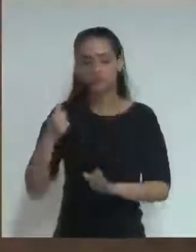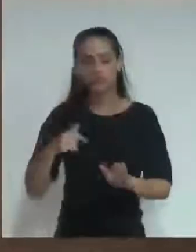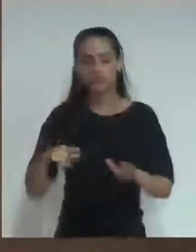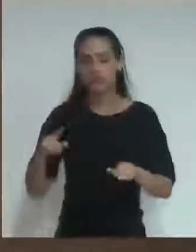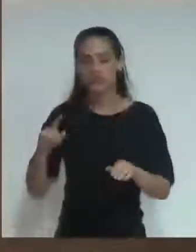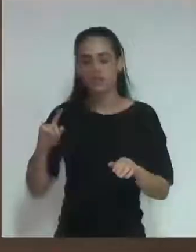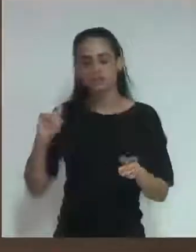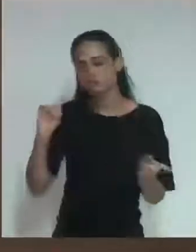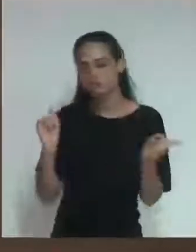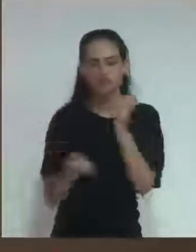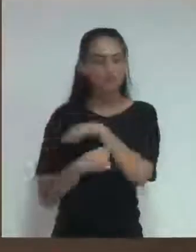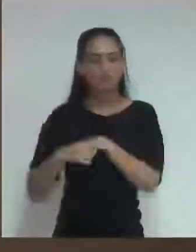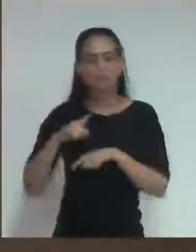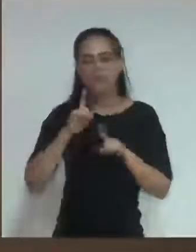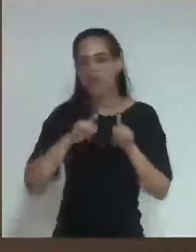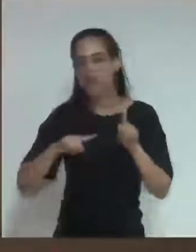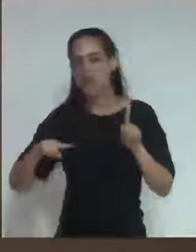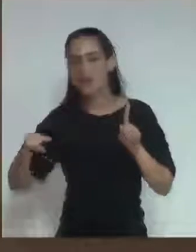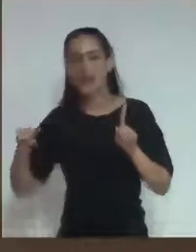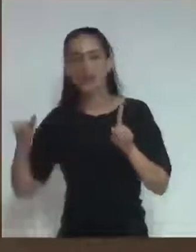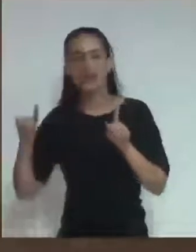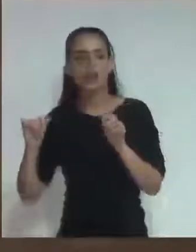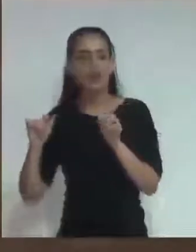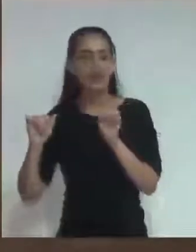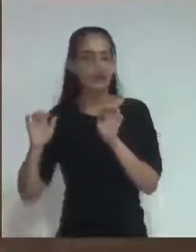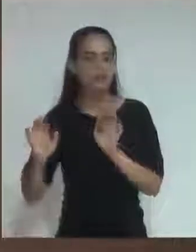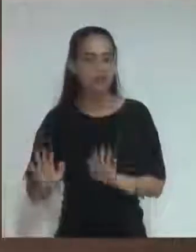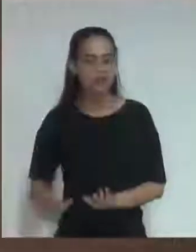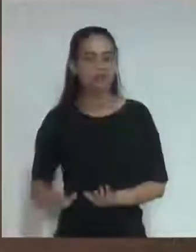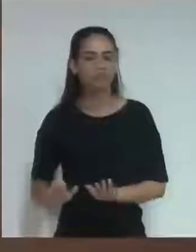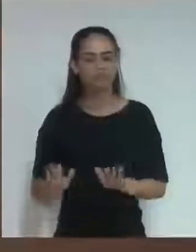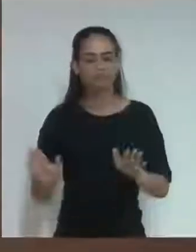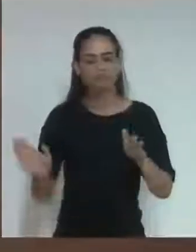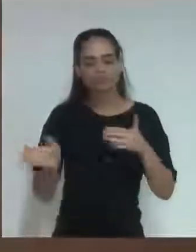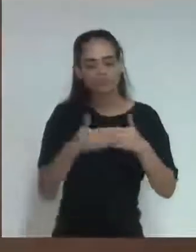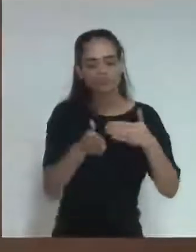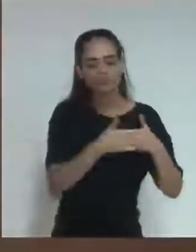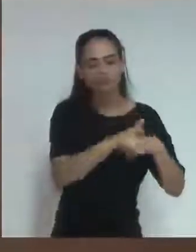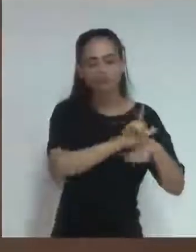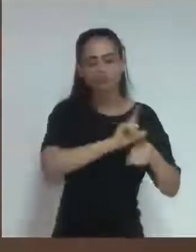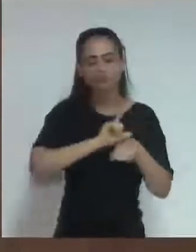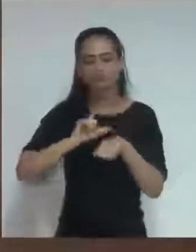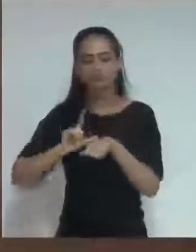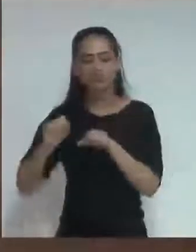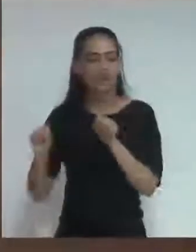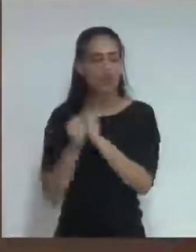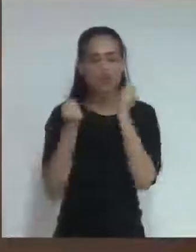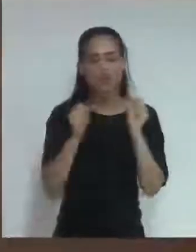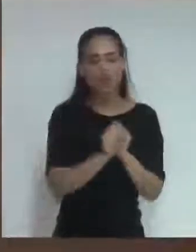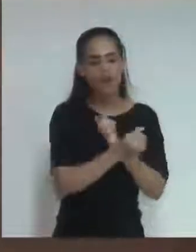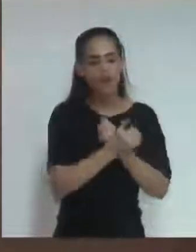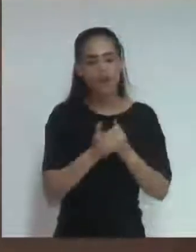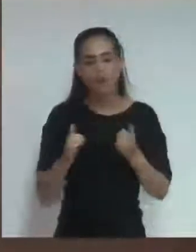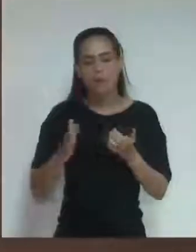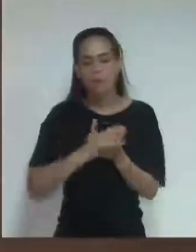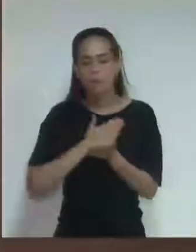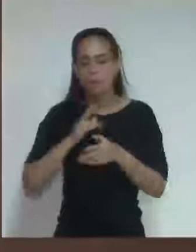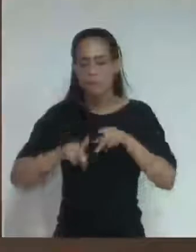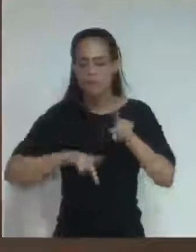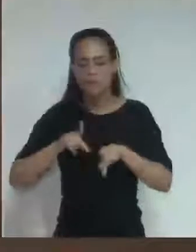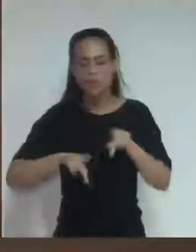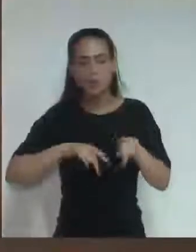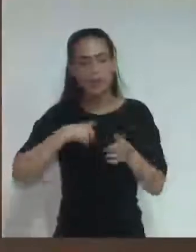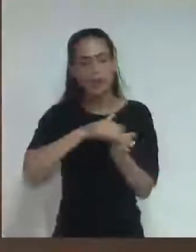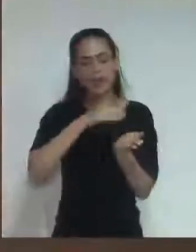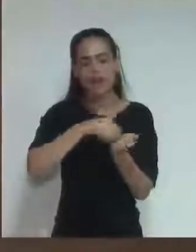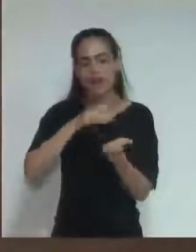isso em nossas casas, milha nas empresas, quantos comércios, quantas empresas fecharam, não aguentaram, né? Quantas pessoas perderam o emprego. Não é diferente na